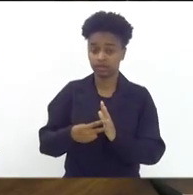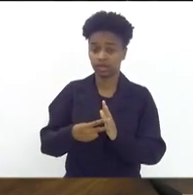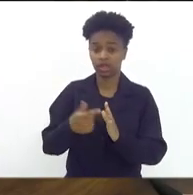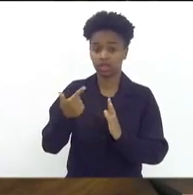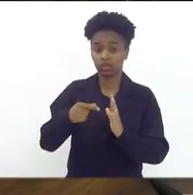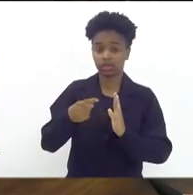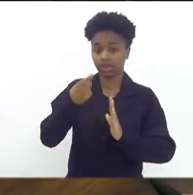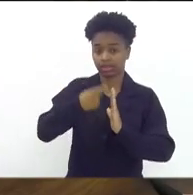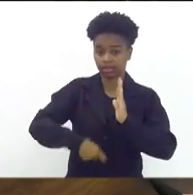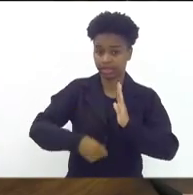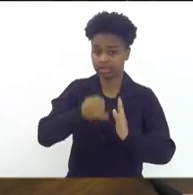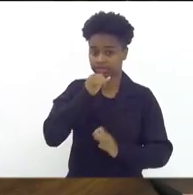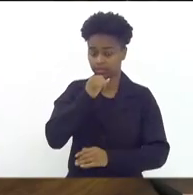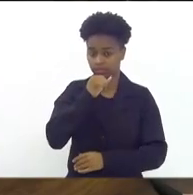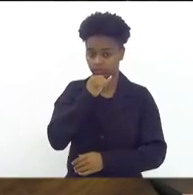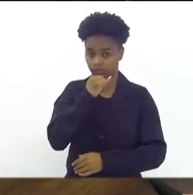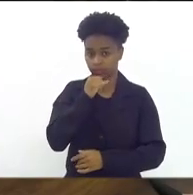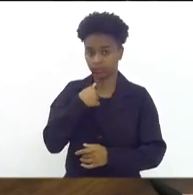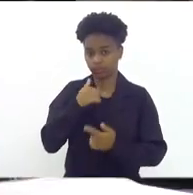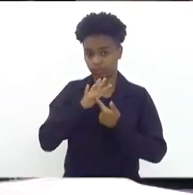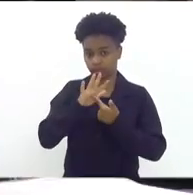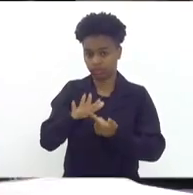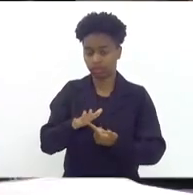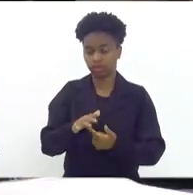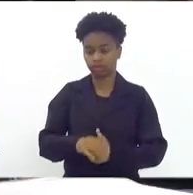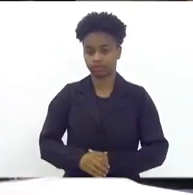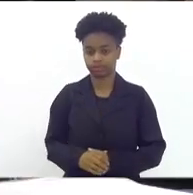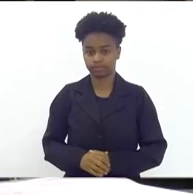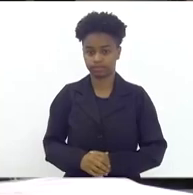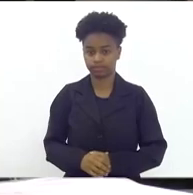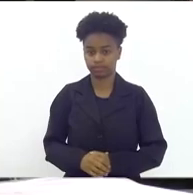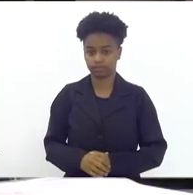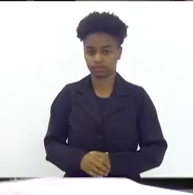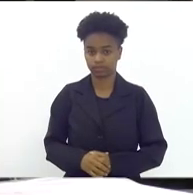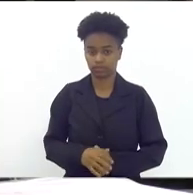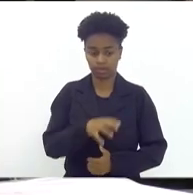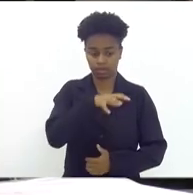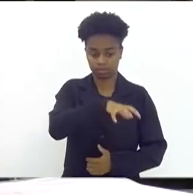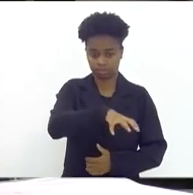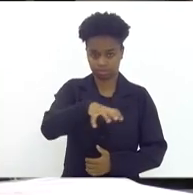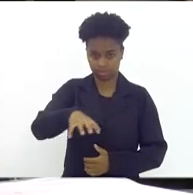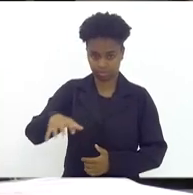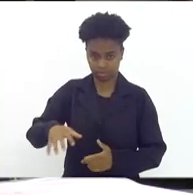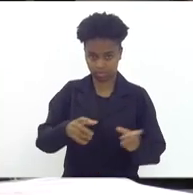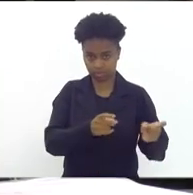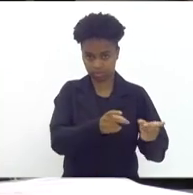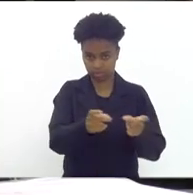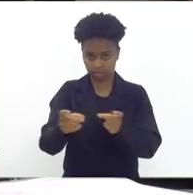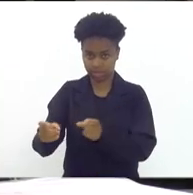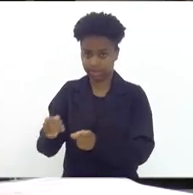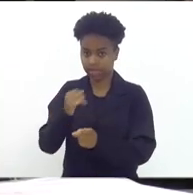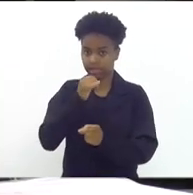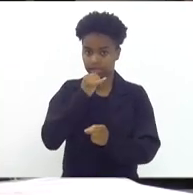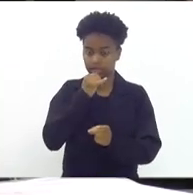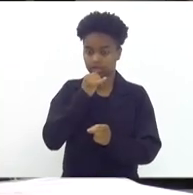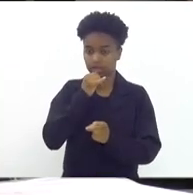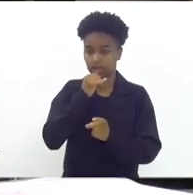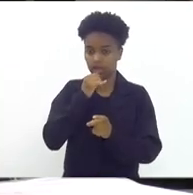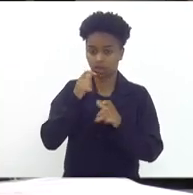tarifárias vou dar um exemplo que eu acho que é um exemplo clássico os espaços comerciais que são explorados nas estações